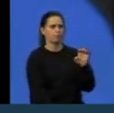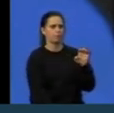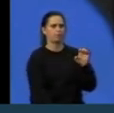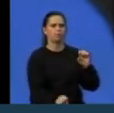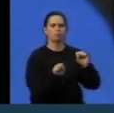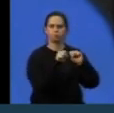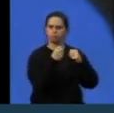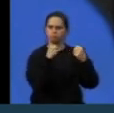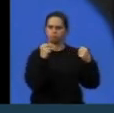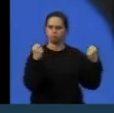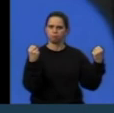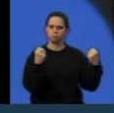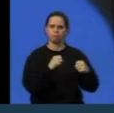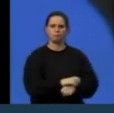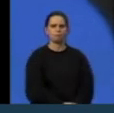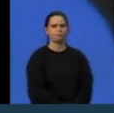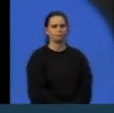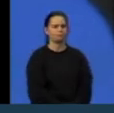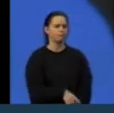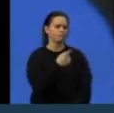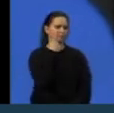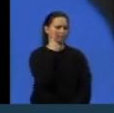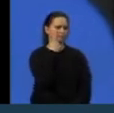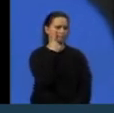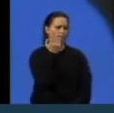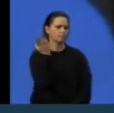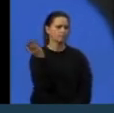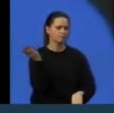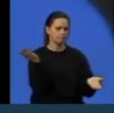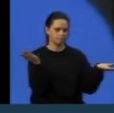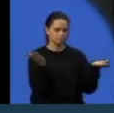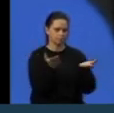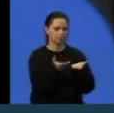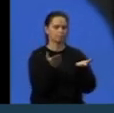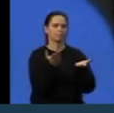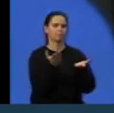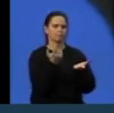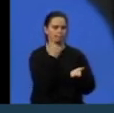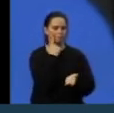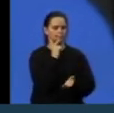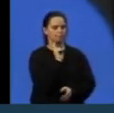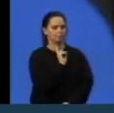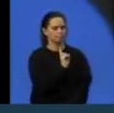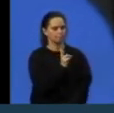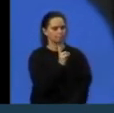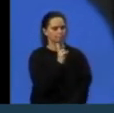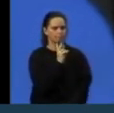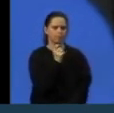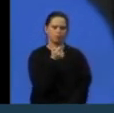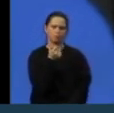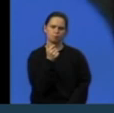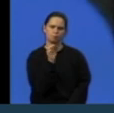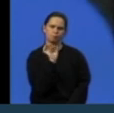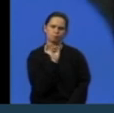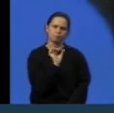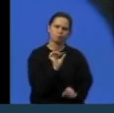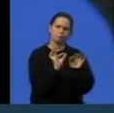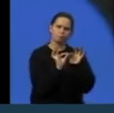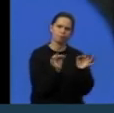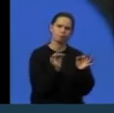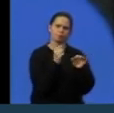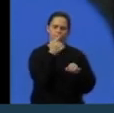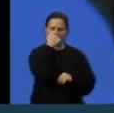atividade física. Pois bem, prezado aluno, vamos agora dar alguns momentos para que você